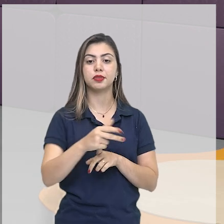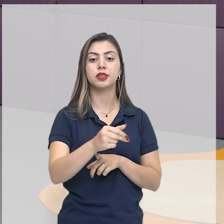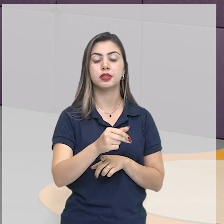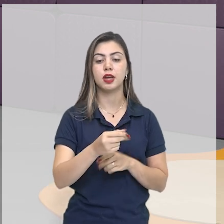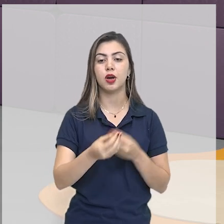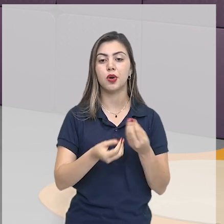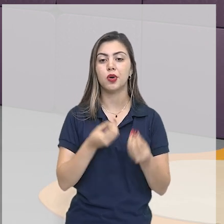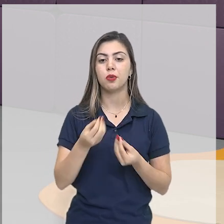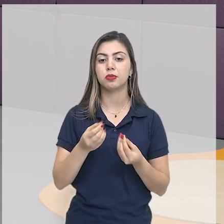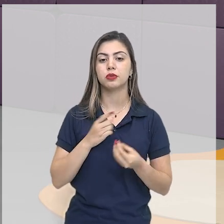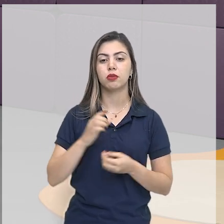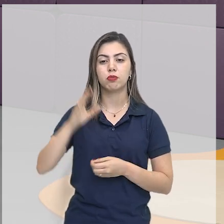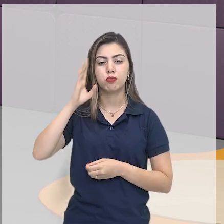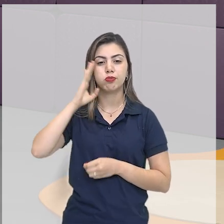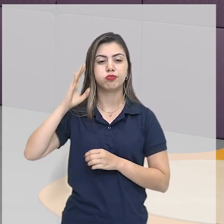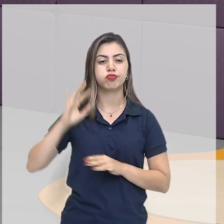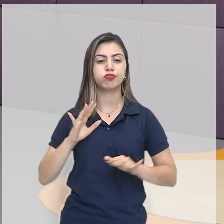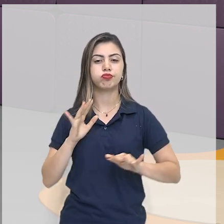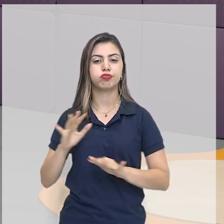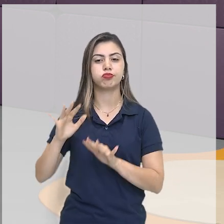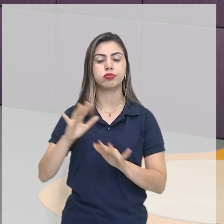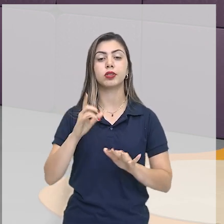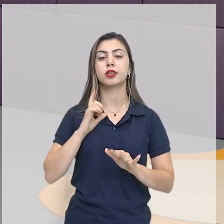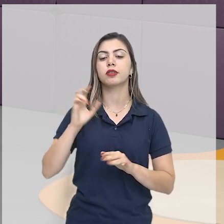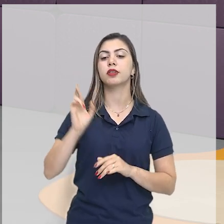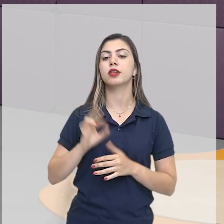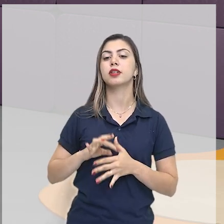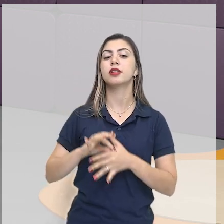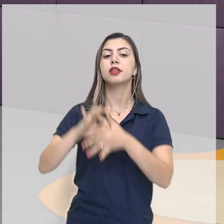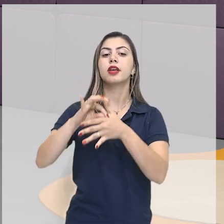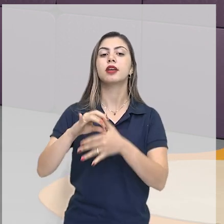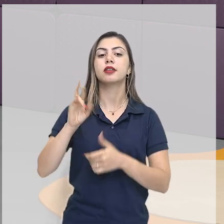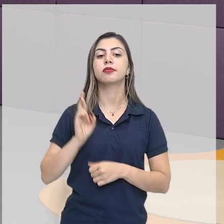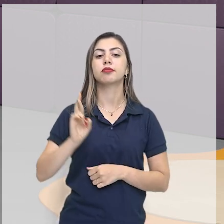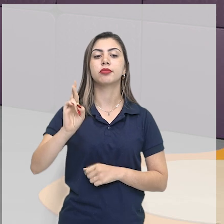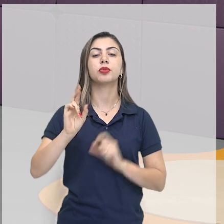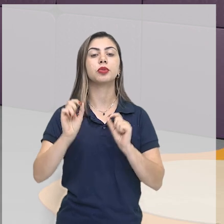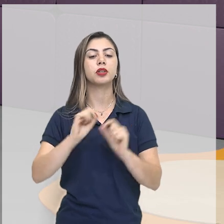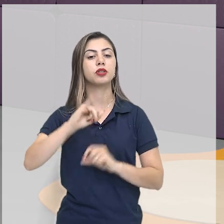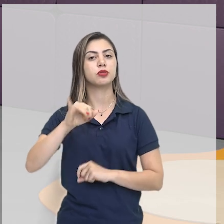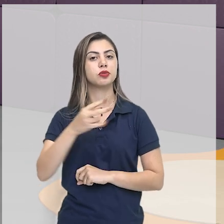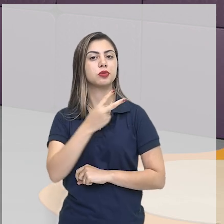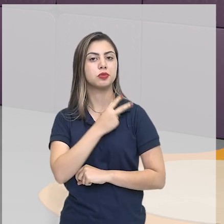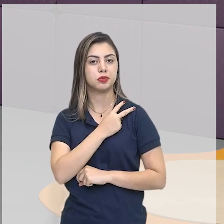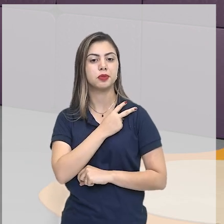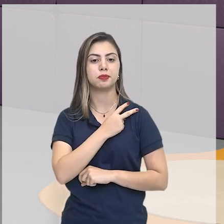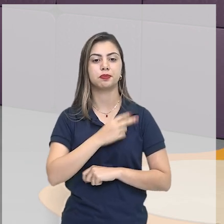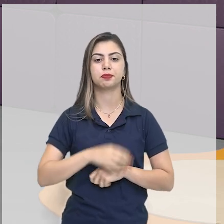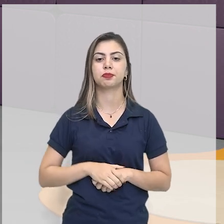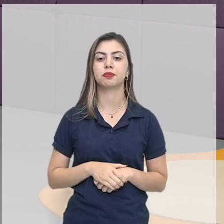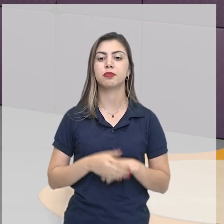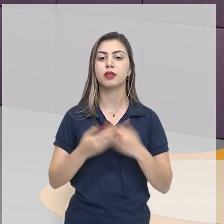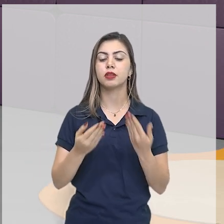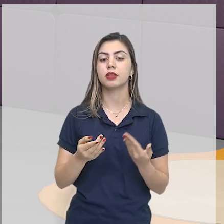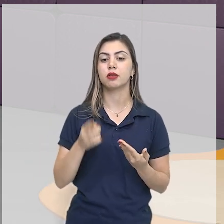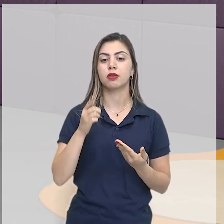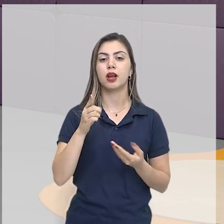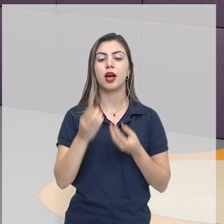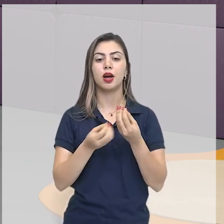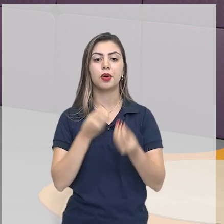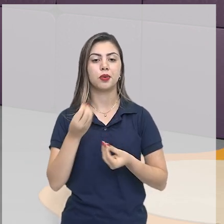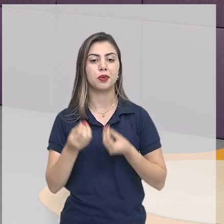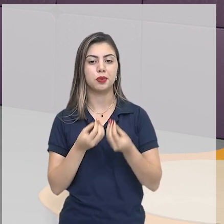em uma campanha militar feita sob a liderança de Josué. Nessa campanha,